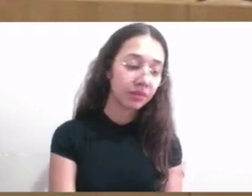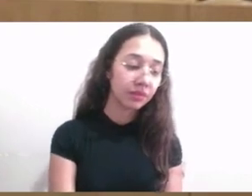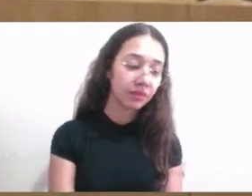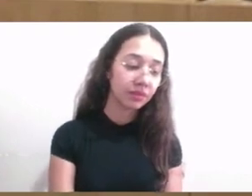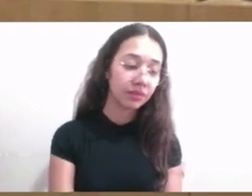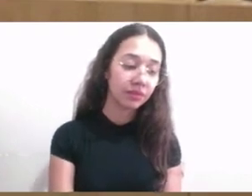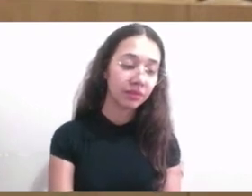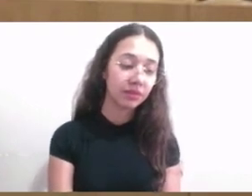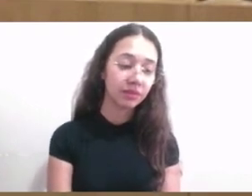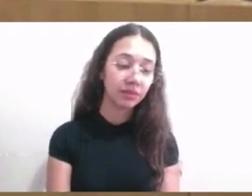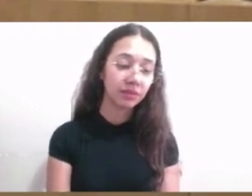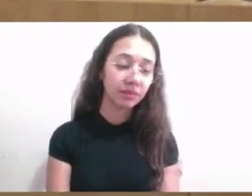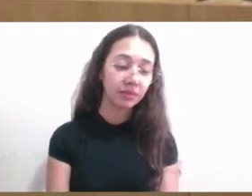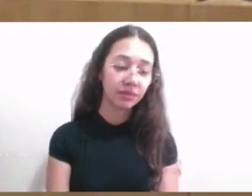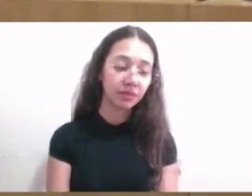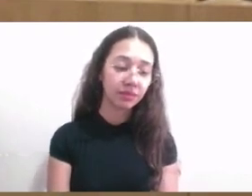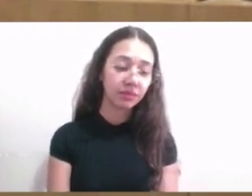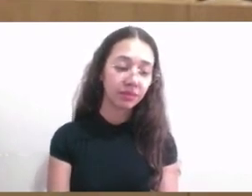Na,